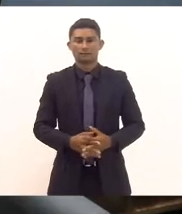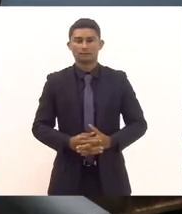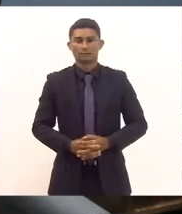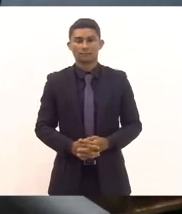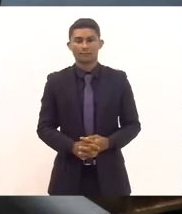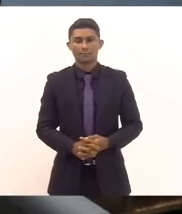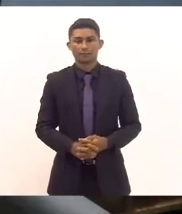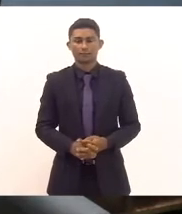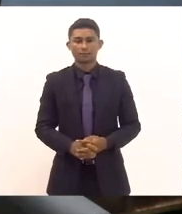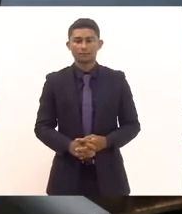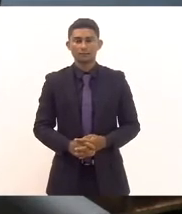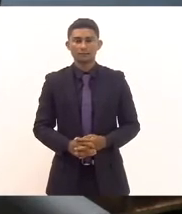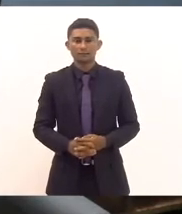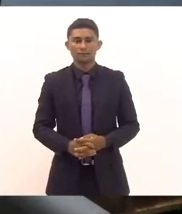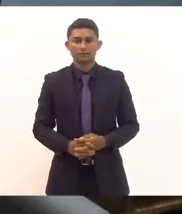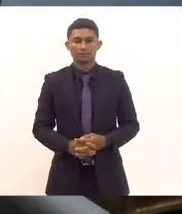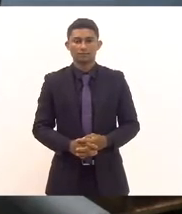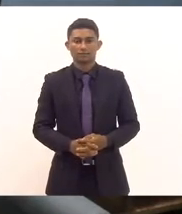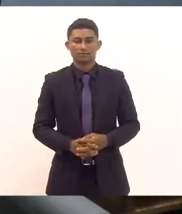o